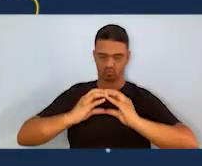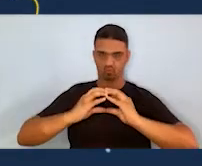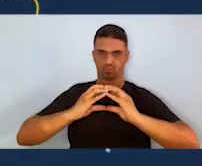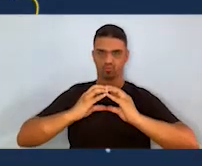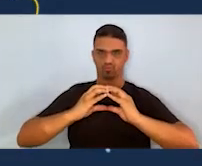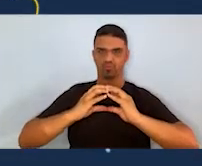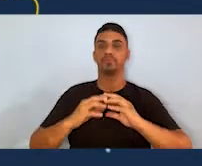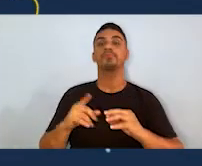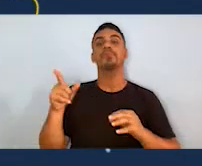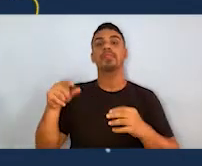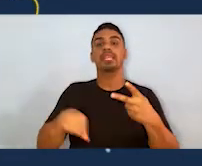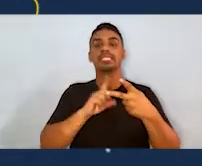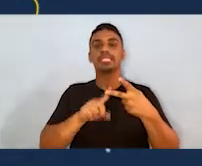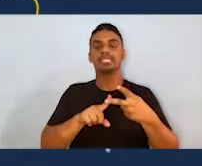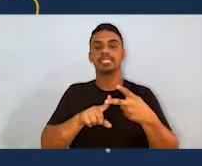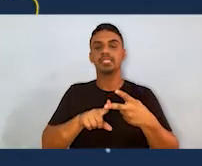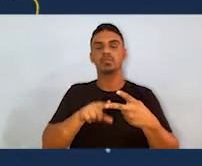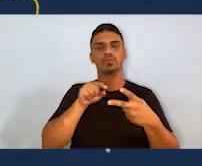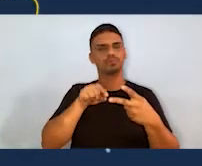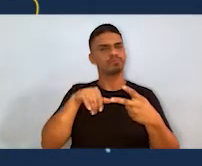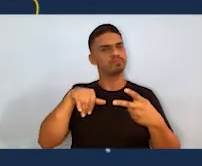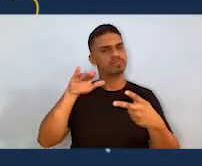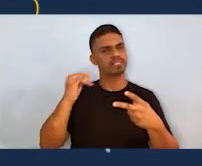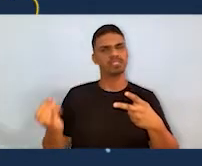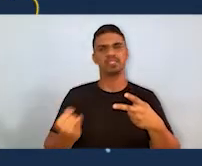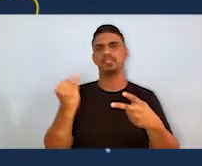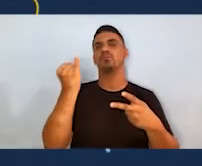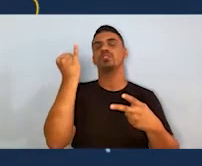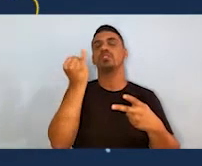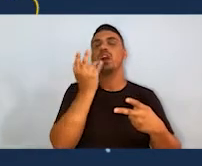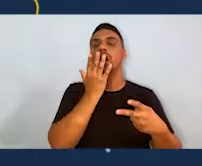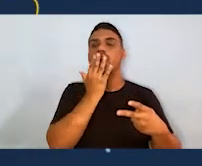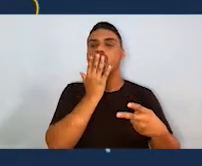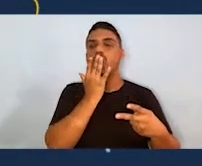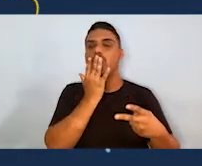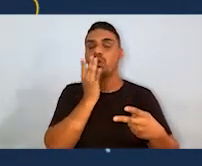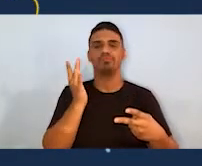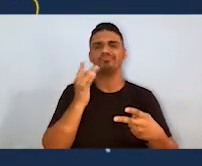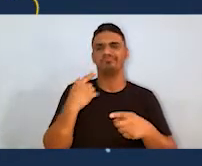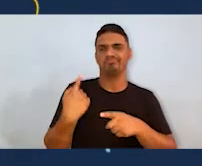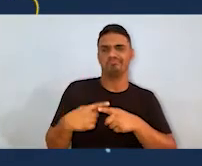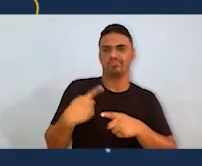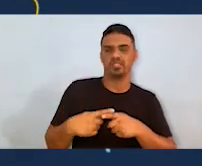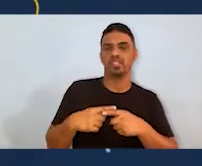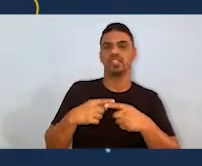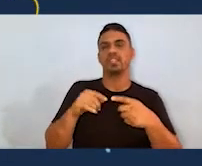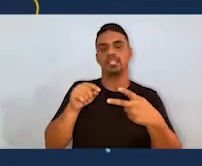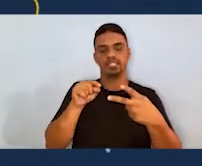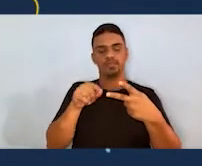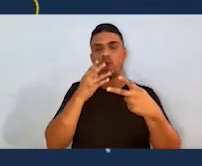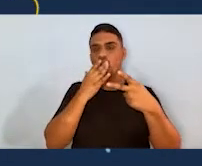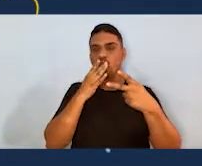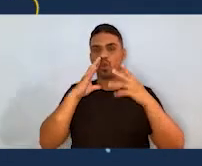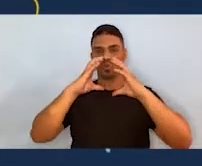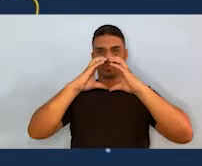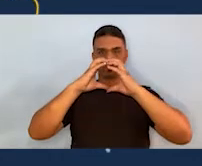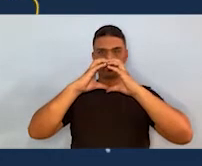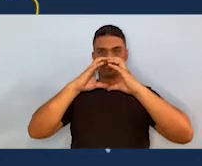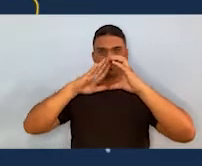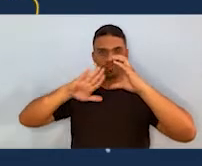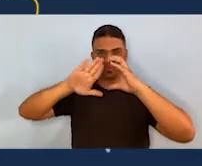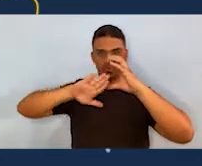parte, essa em pixel art, ela é mais importante do que em outras formas de desenho, é a cor. Porque a cor, no fundo, é que eu usei o preto e